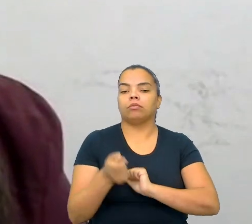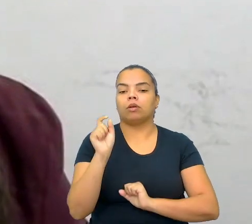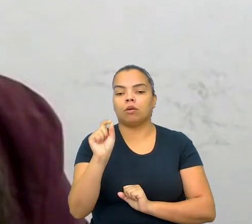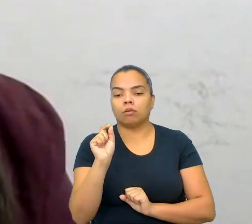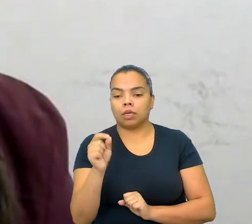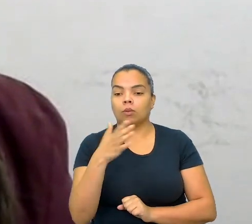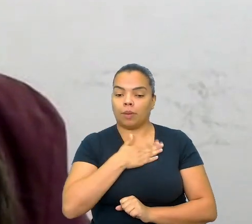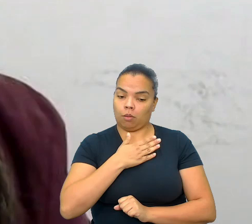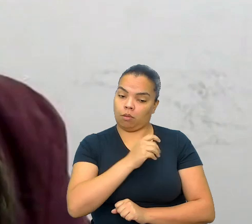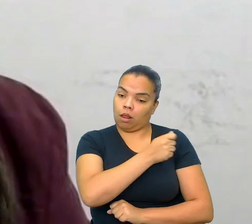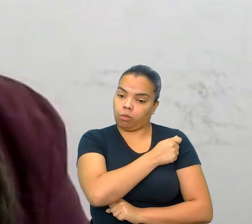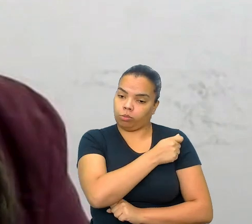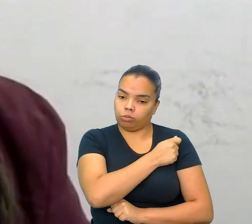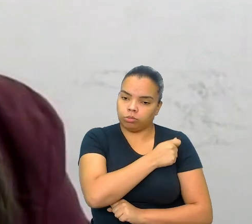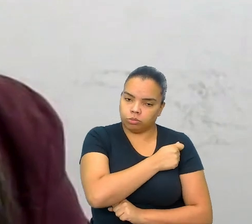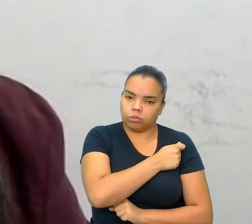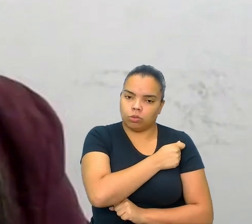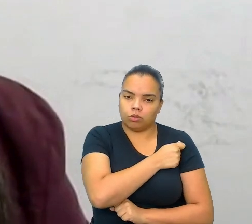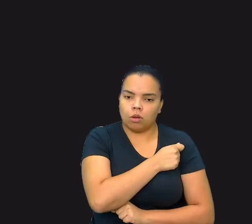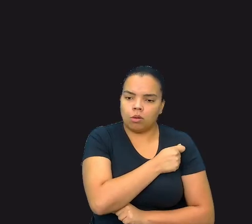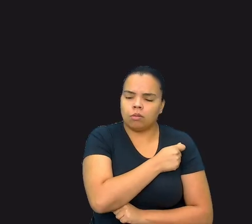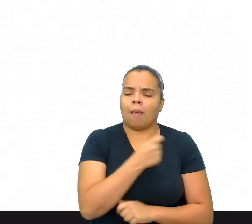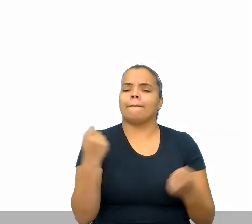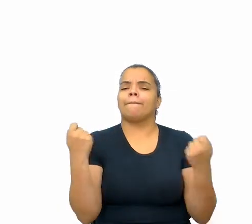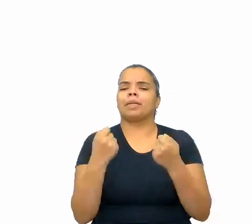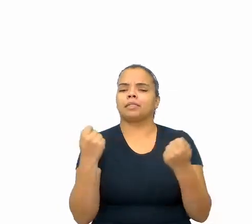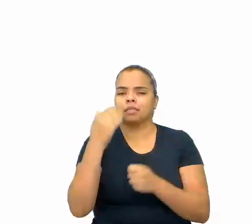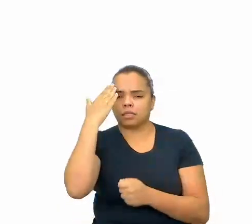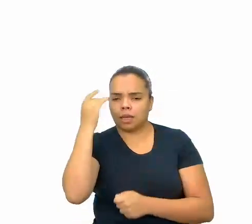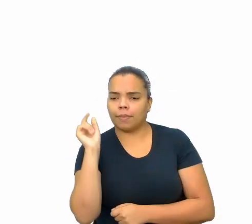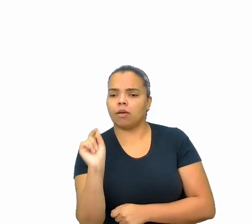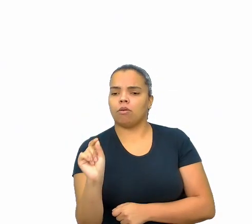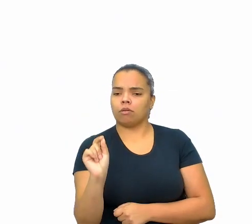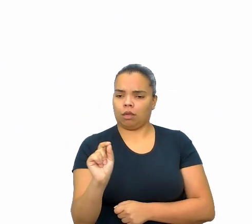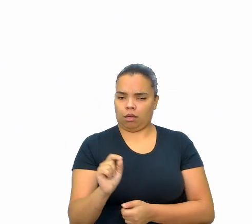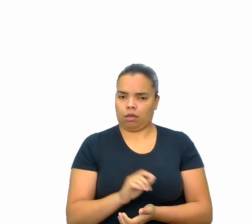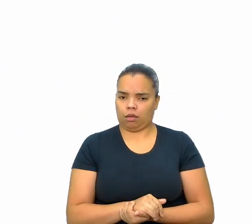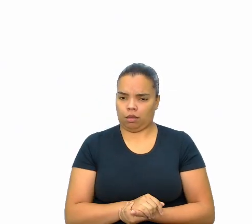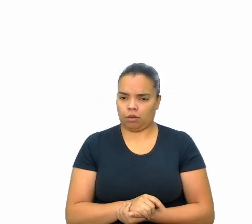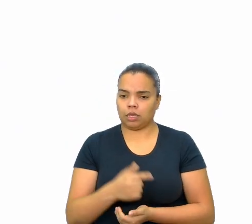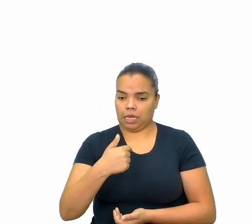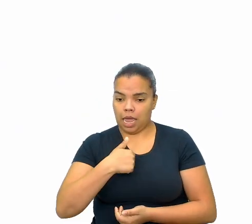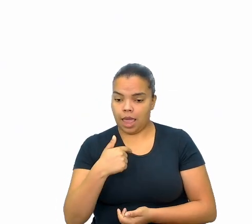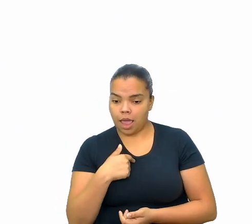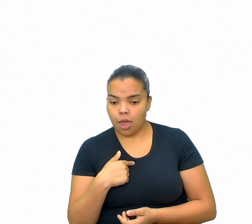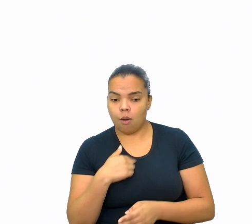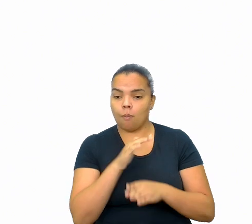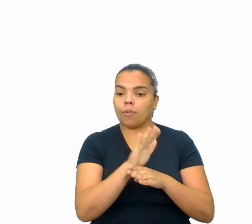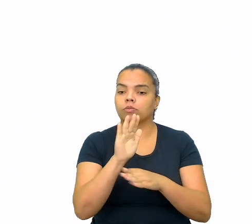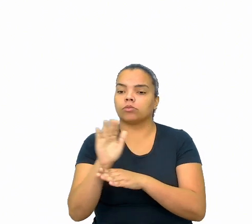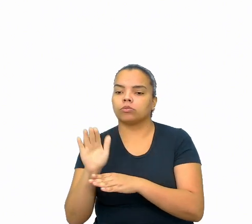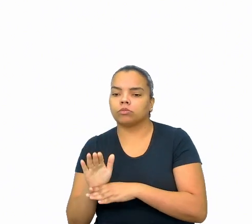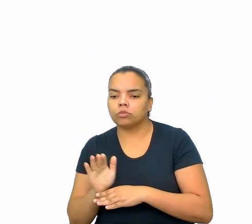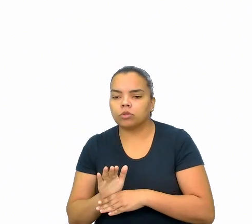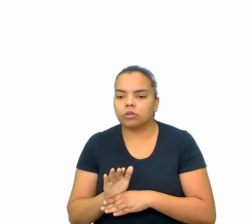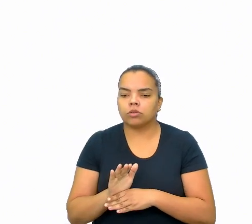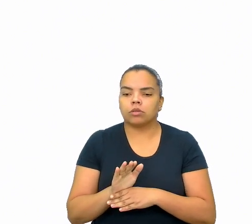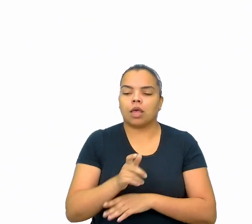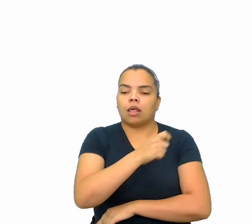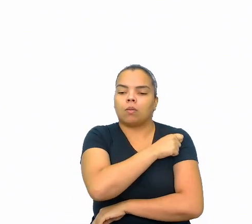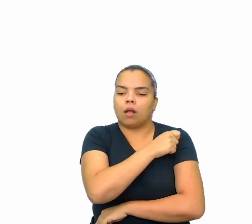meu aluno. Então, o que meu aluno precisa saber, o que eu posso propor a ele, né,